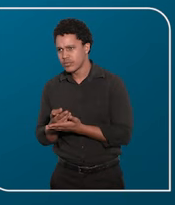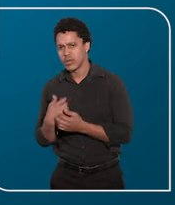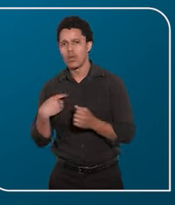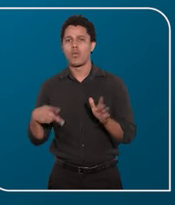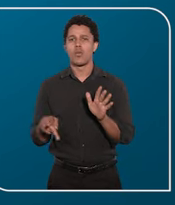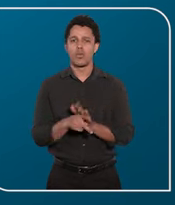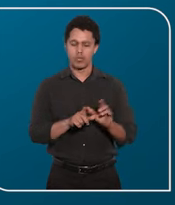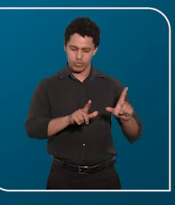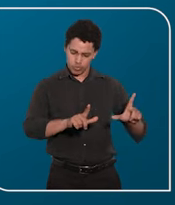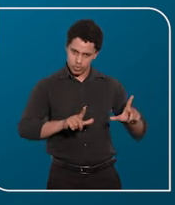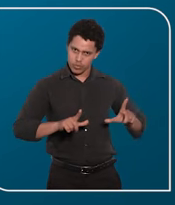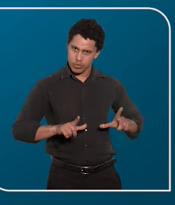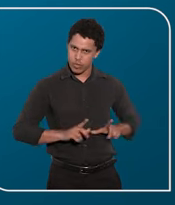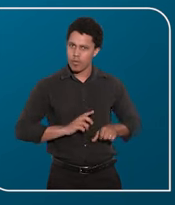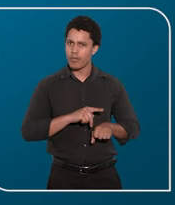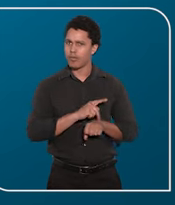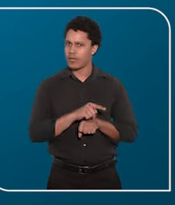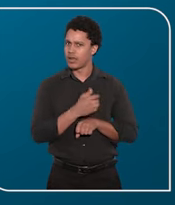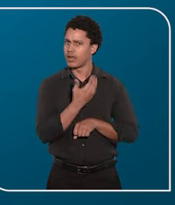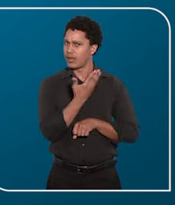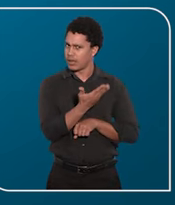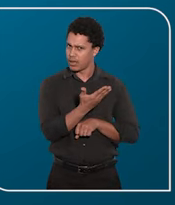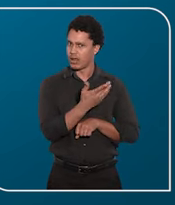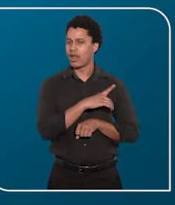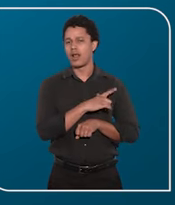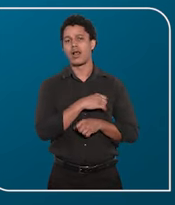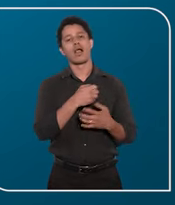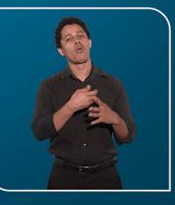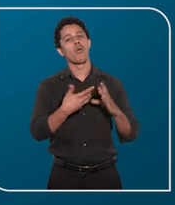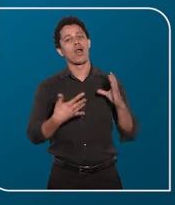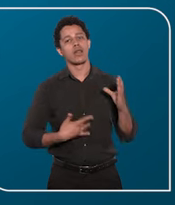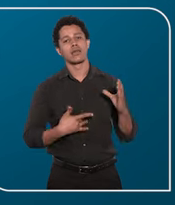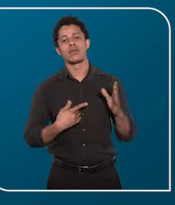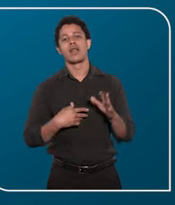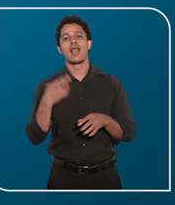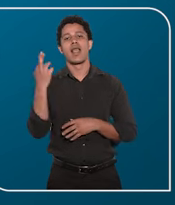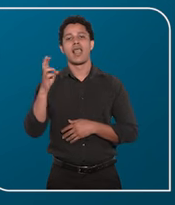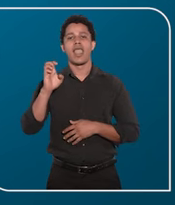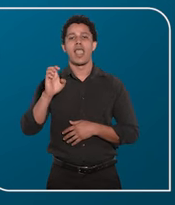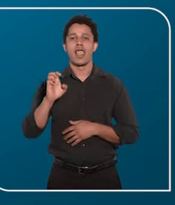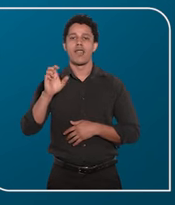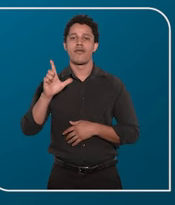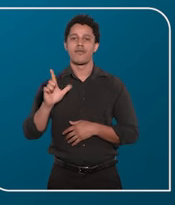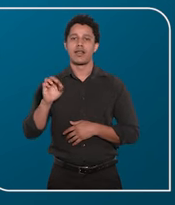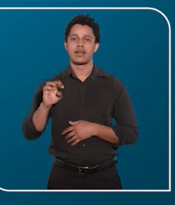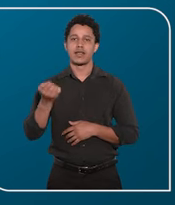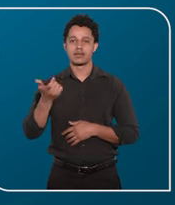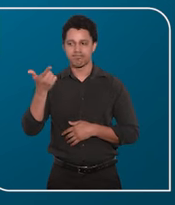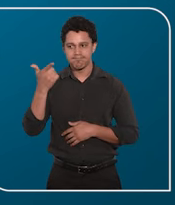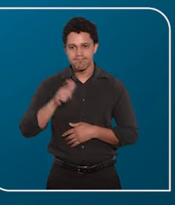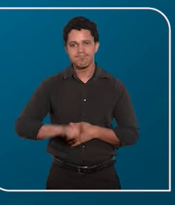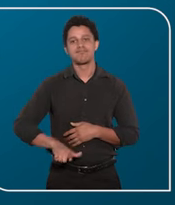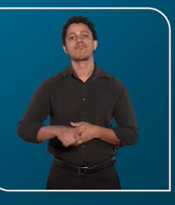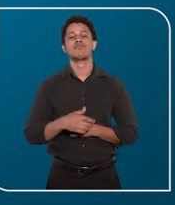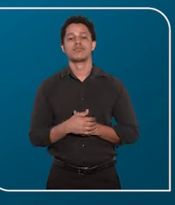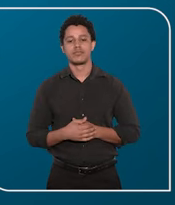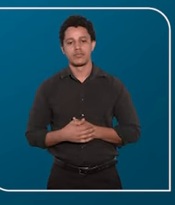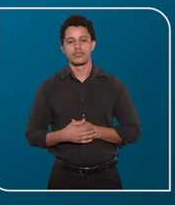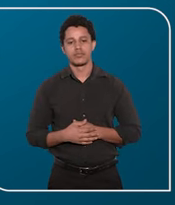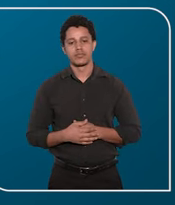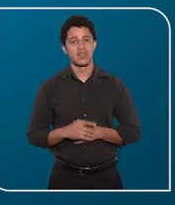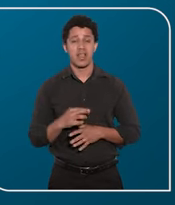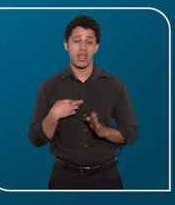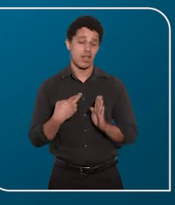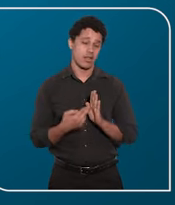diploma obtido no exterior esta característica, essa qualidade da revalidação, que pelas regras do MEC, vejam, não são regras da